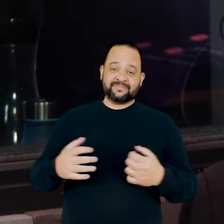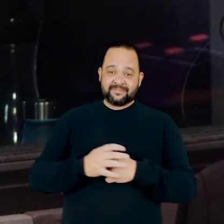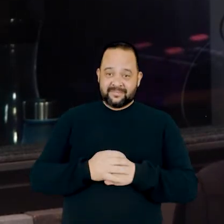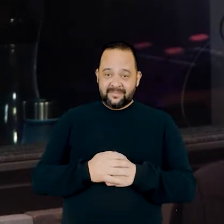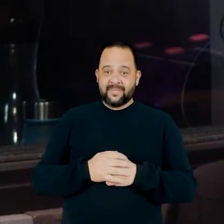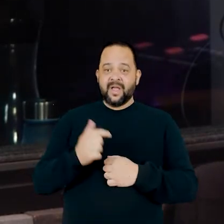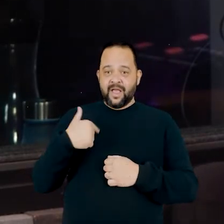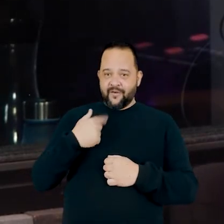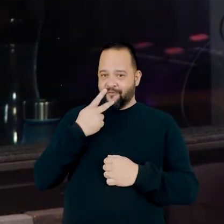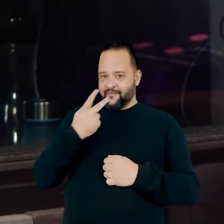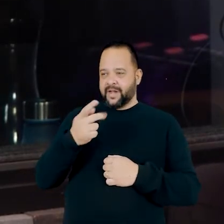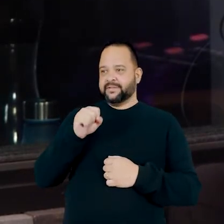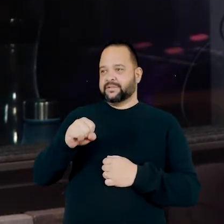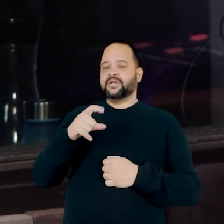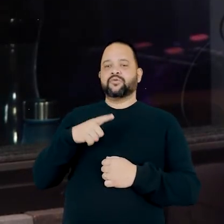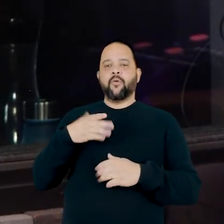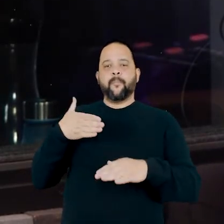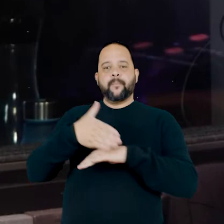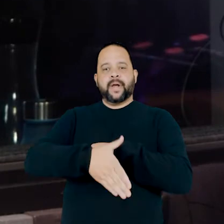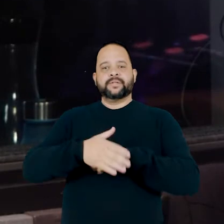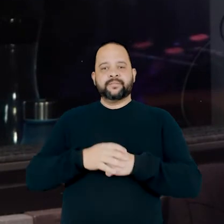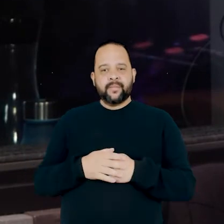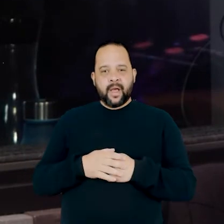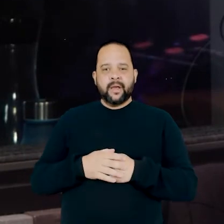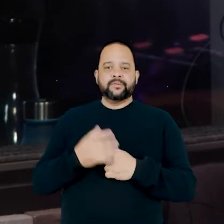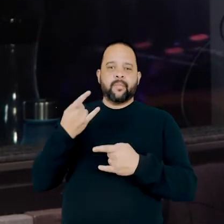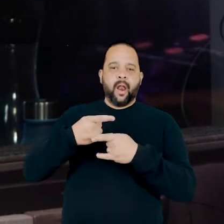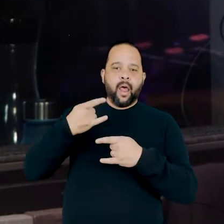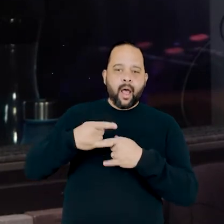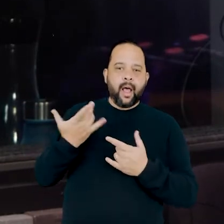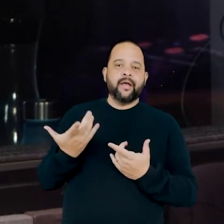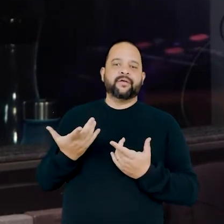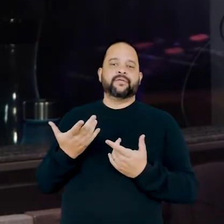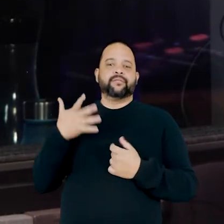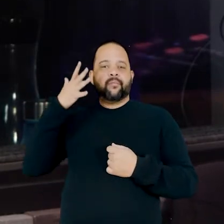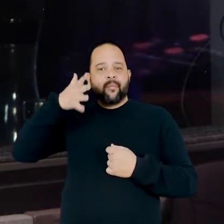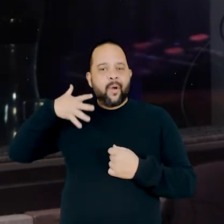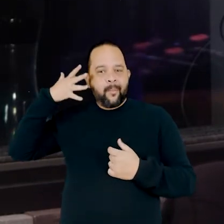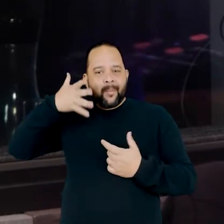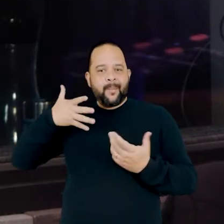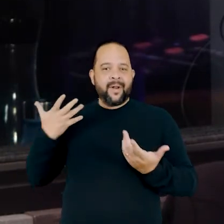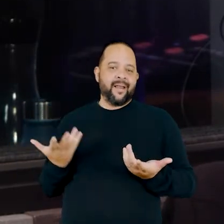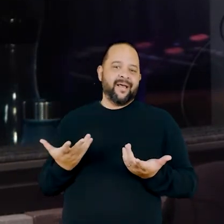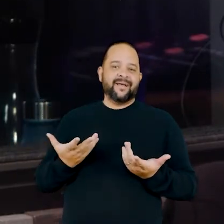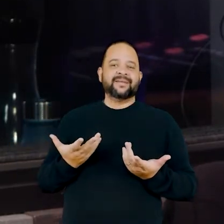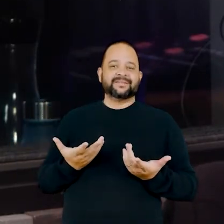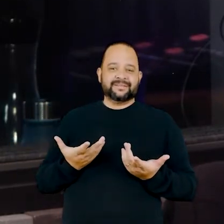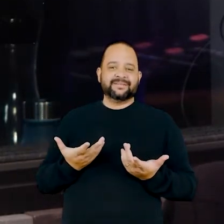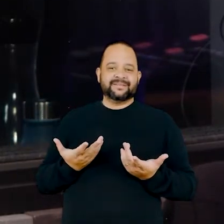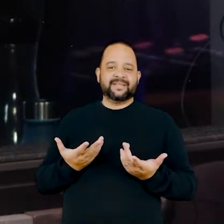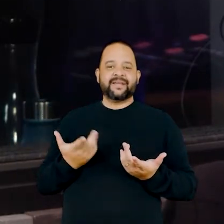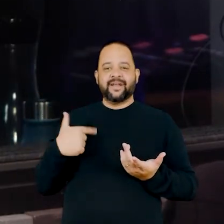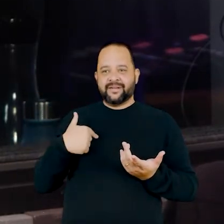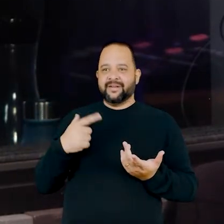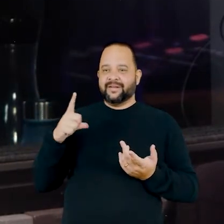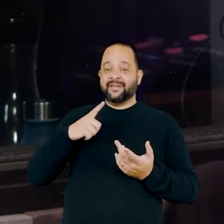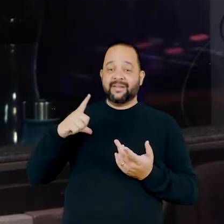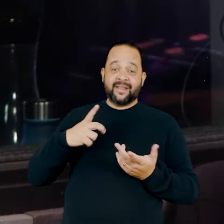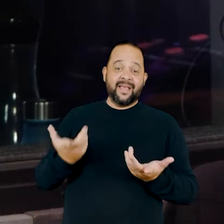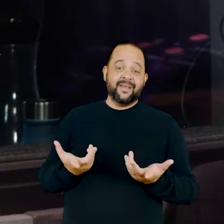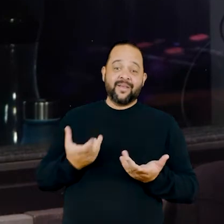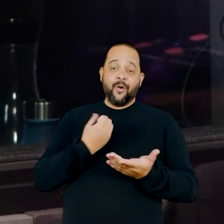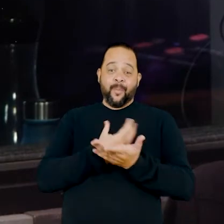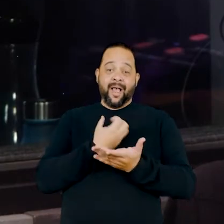Se eu tô fazendo uma conferência, uma videoconferência, e acaba o vídeo, vira uma audioconferência. É isso aí. Se você acabou o áudio, acabou